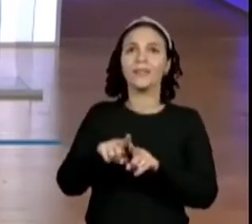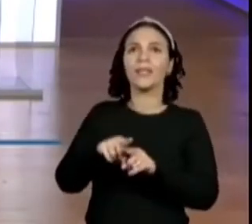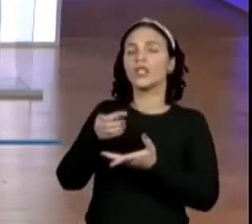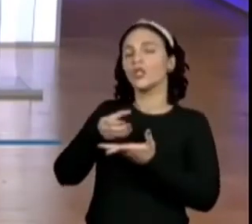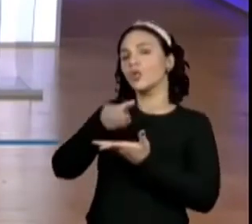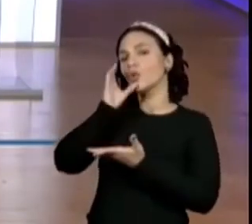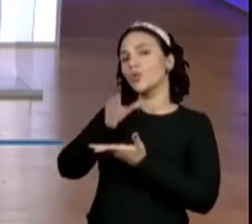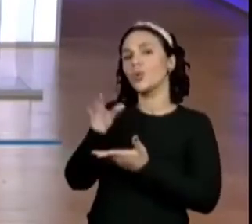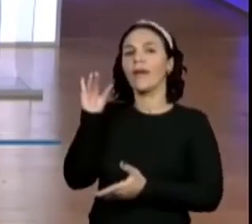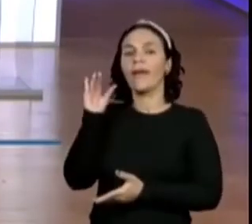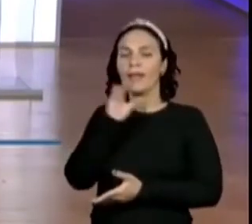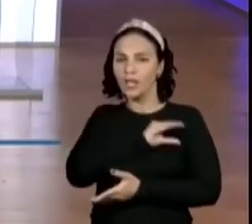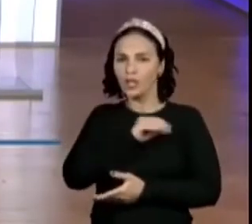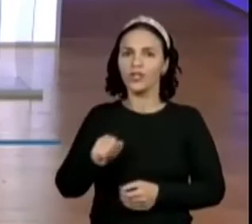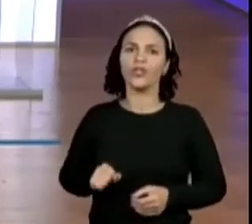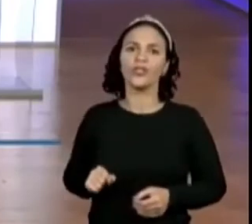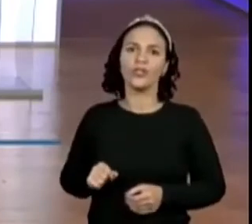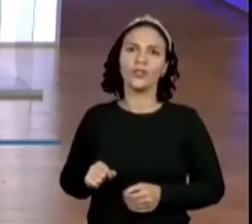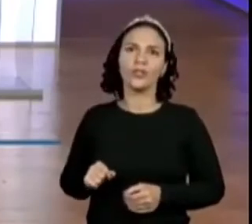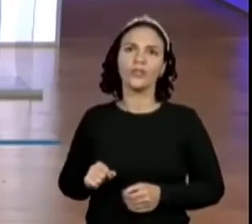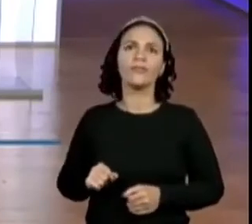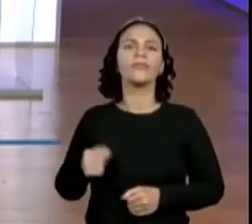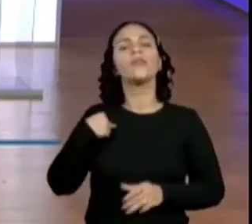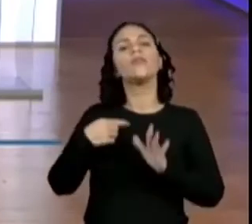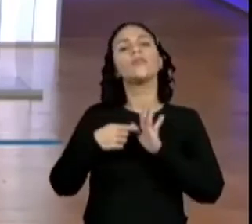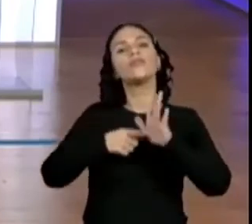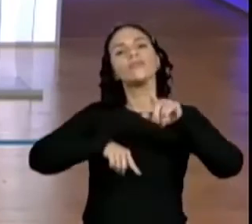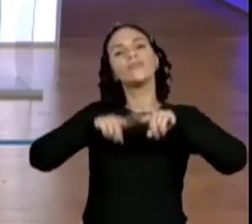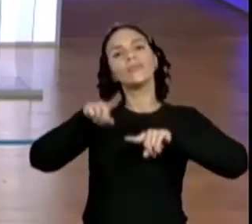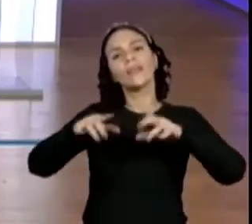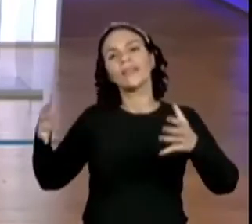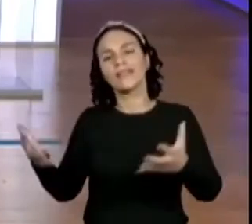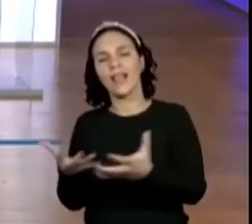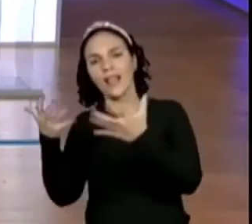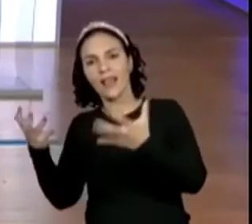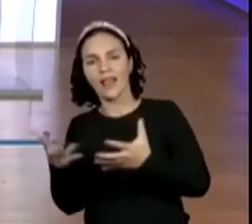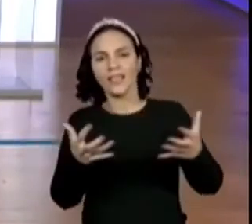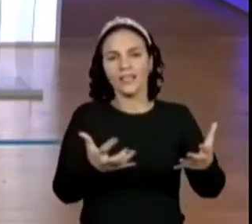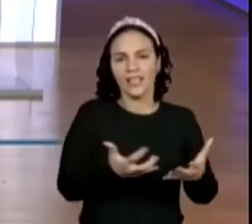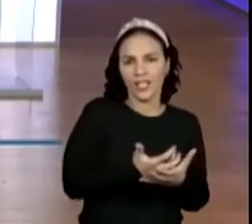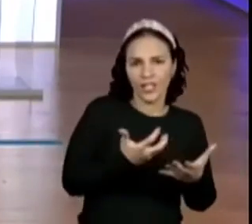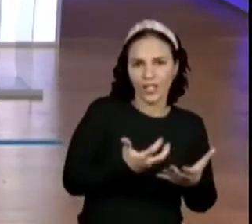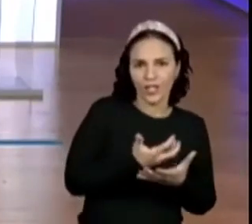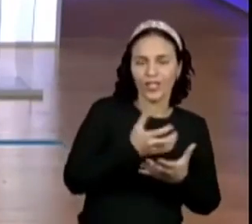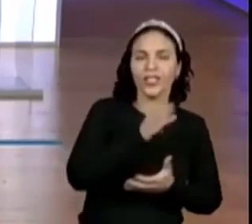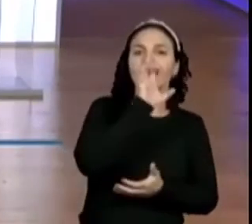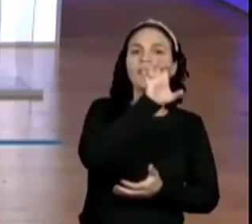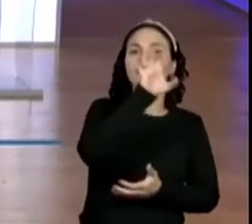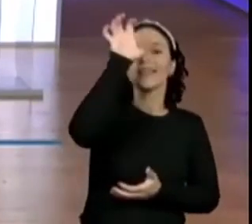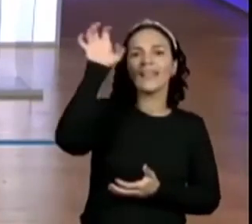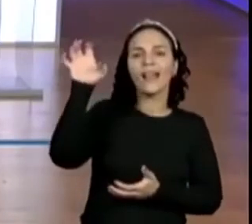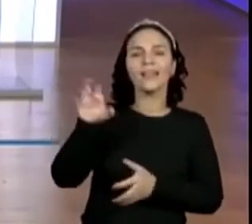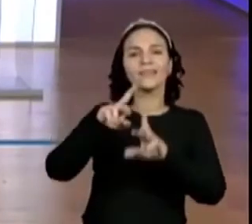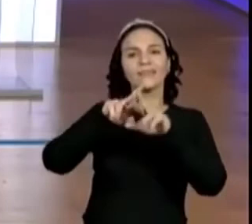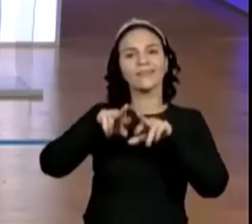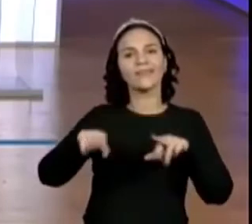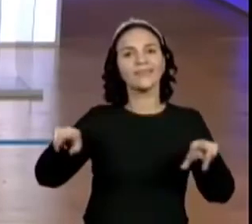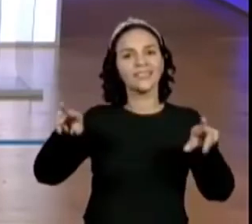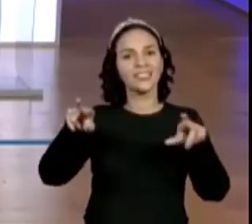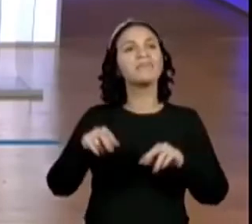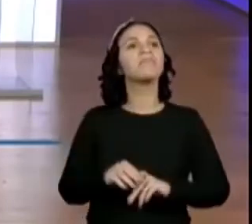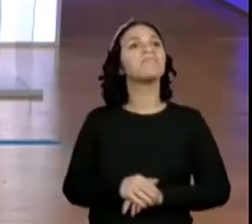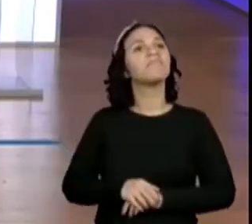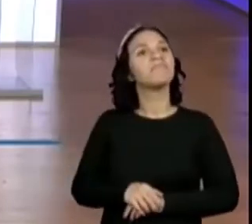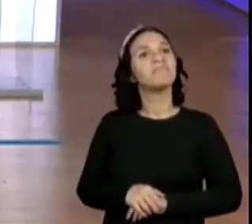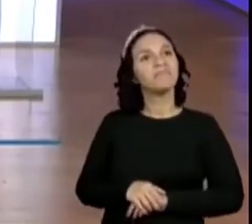apresentei para eles também as variações do salada saladinha, de acordo aí com cada Sério? estado. Meu Deus, eu acho que vocês tinham